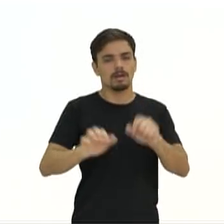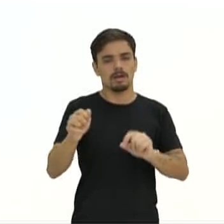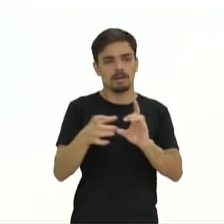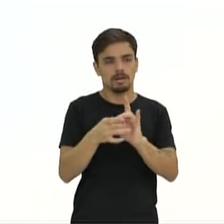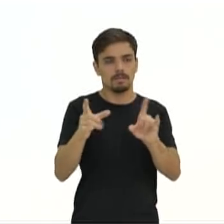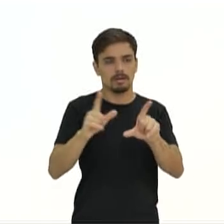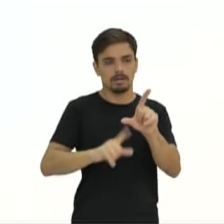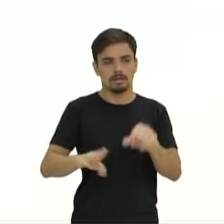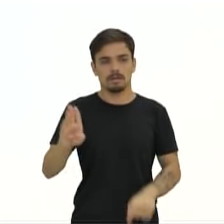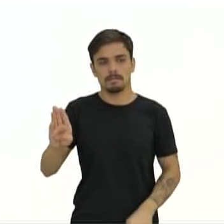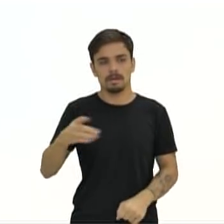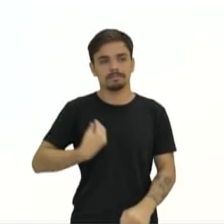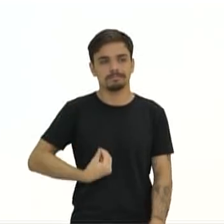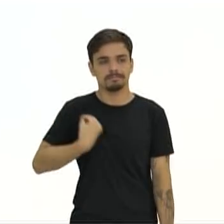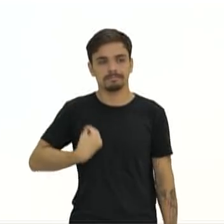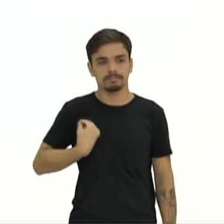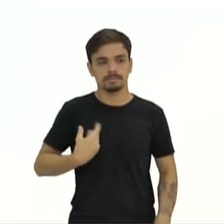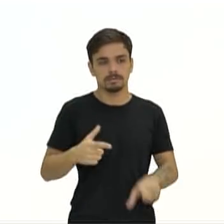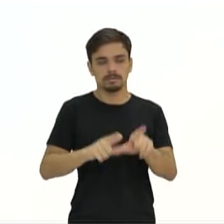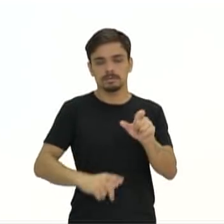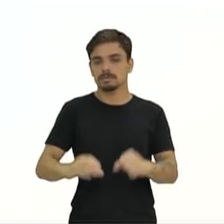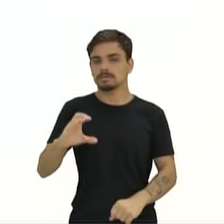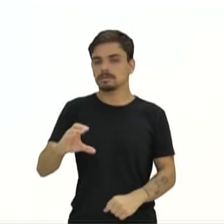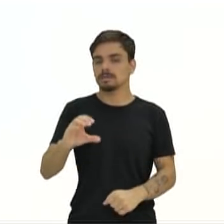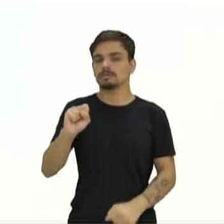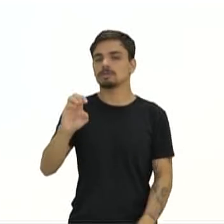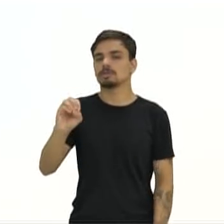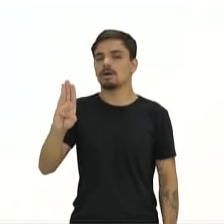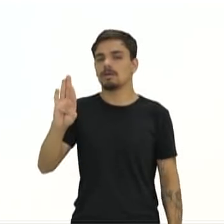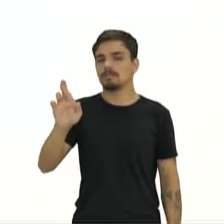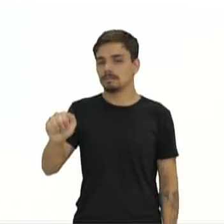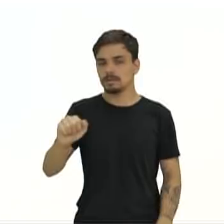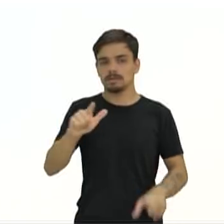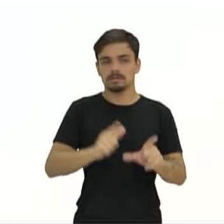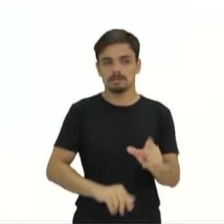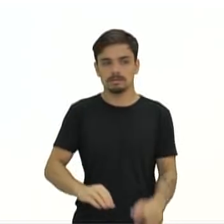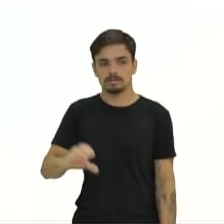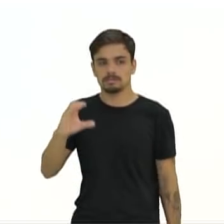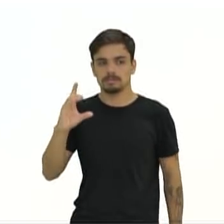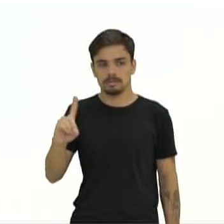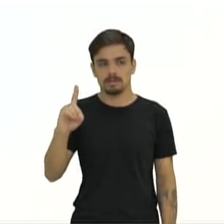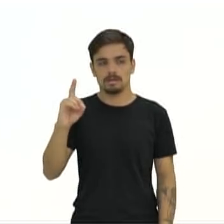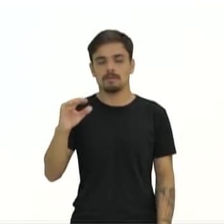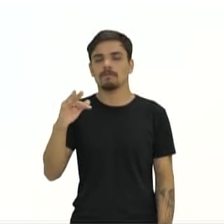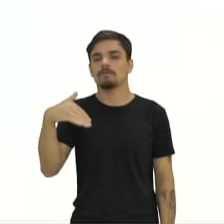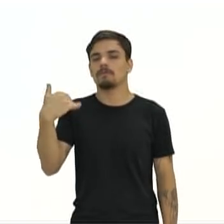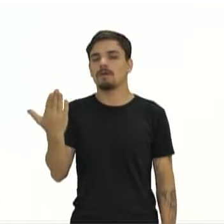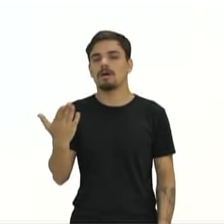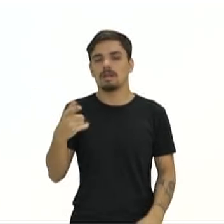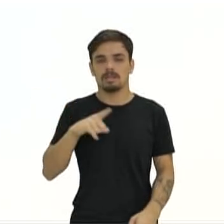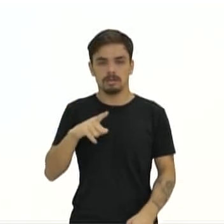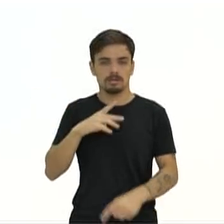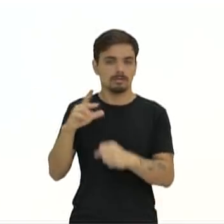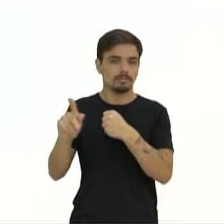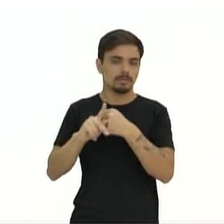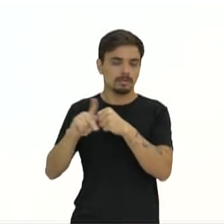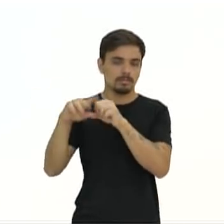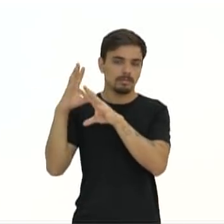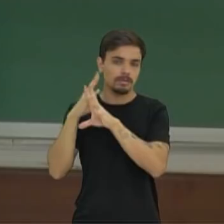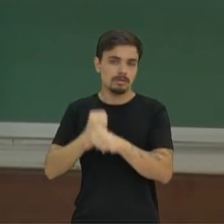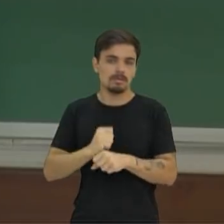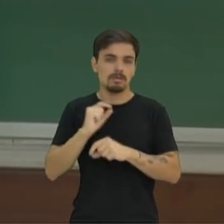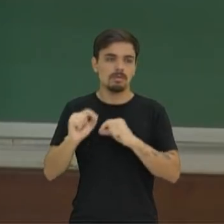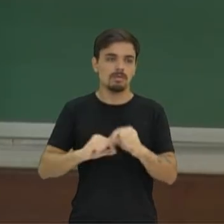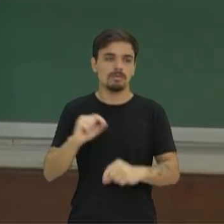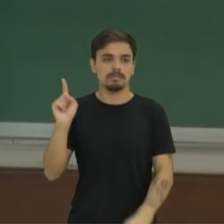B, existência, letra C, sobra ou letra D, fora. Lembrando que o pronome vai retomar alguma coisa. O que ele está